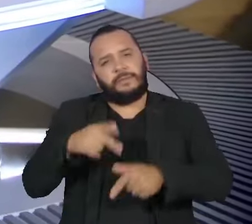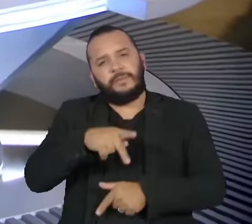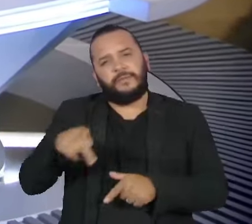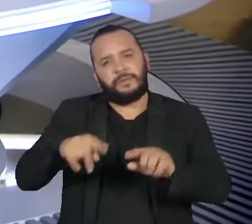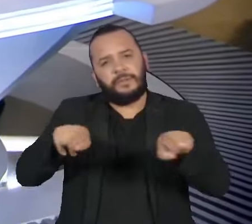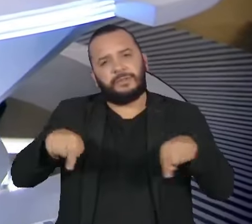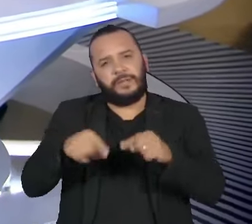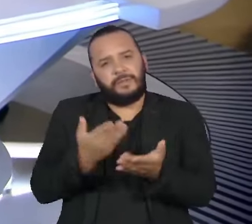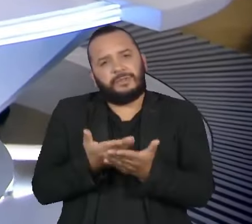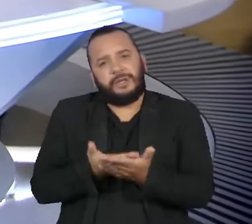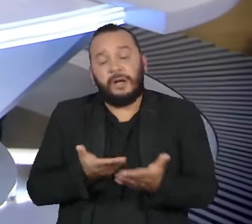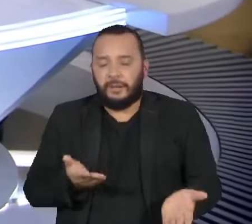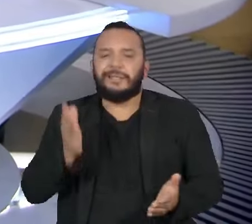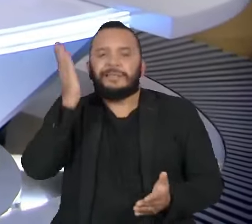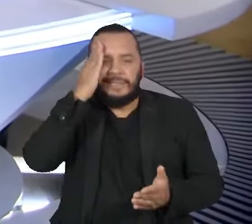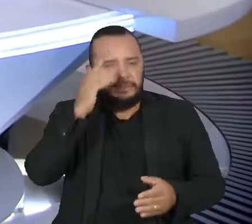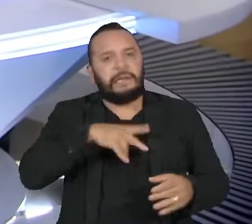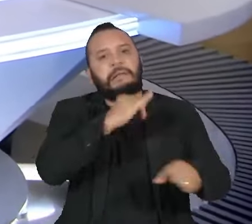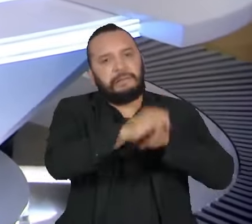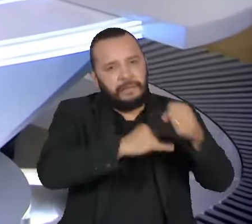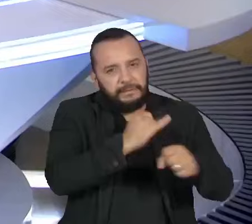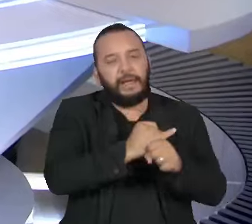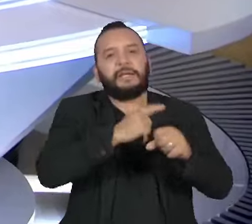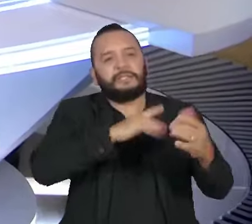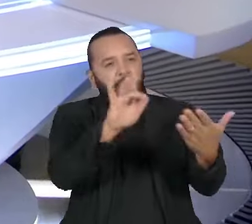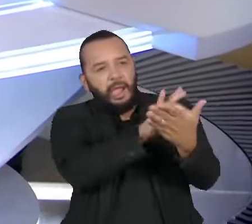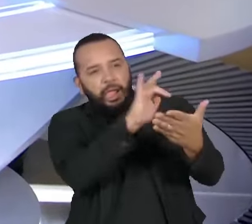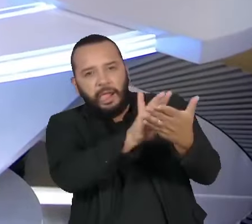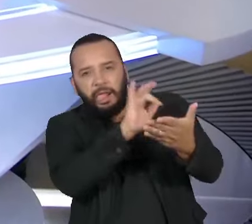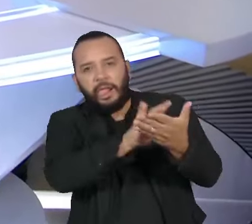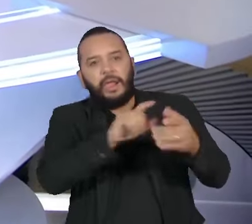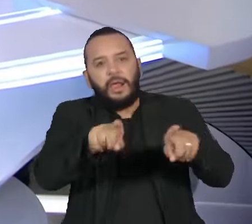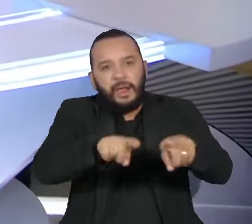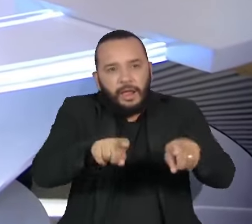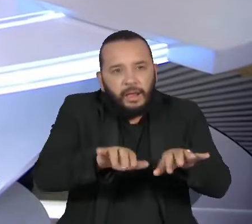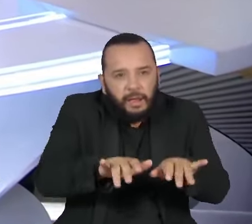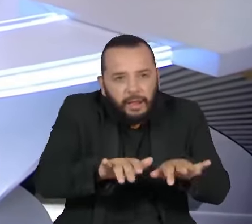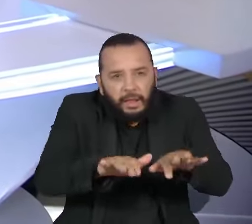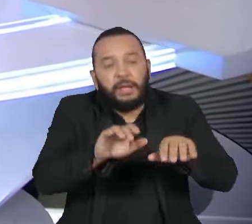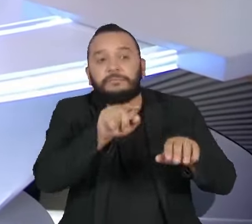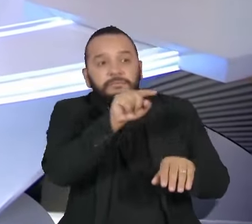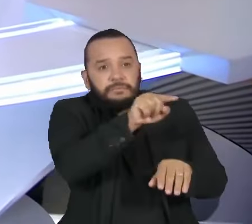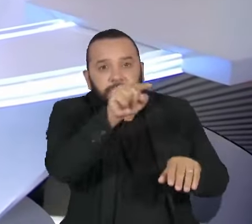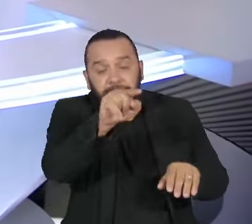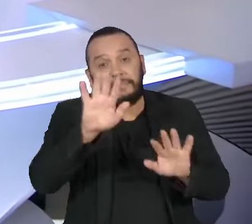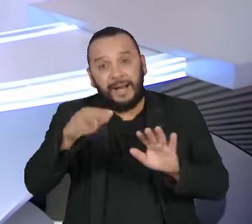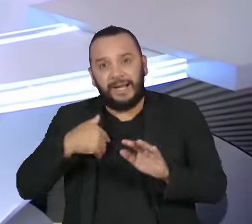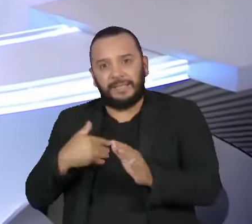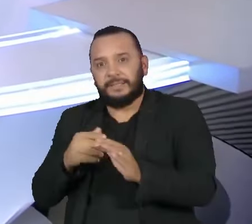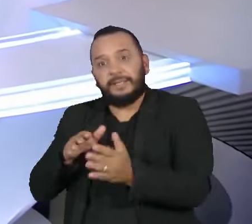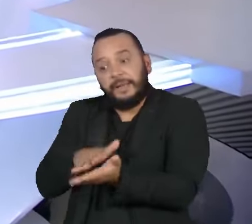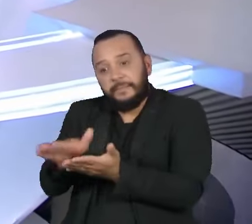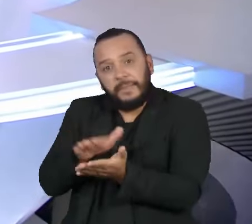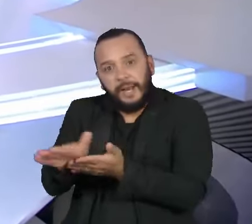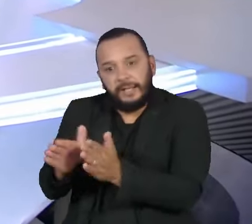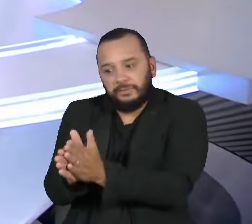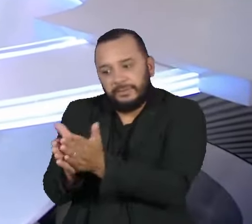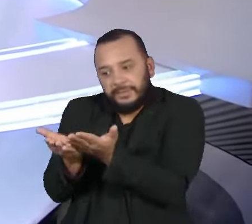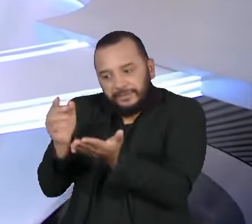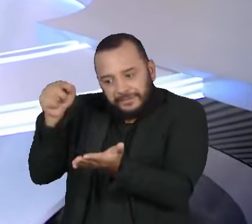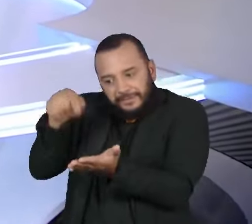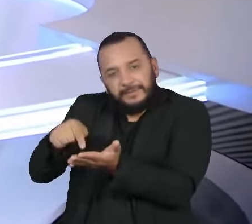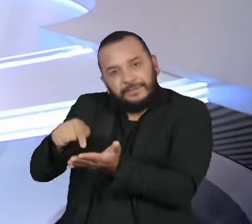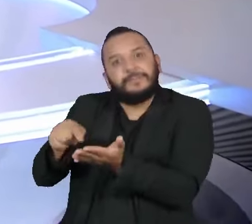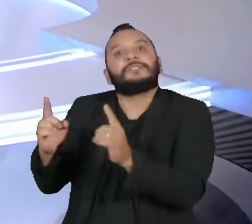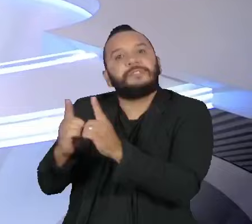num tempo de digitalização e telas disputando a atenção dos alunos, o conteúdo didático impresso ainda é